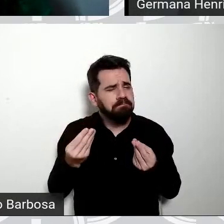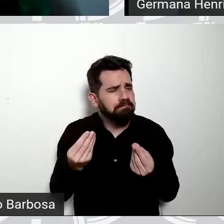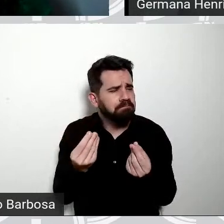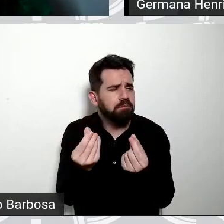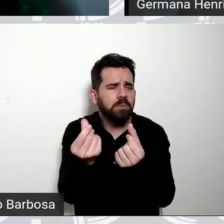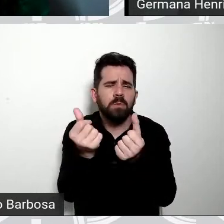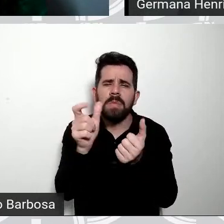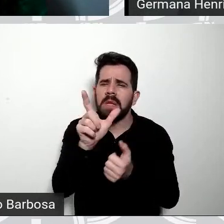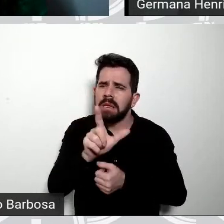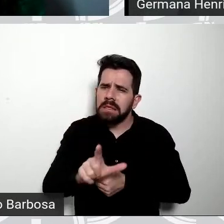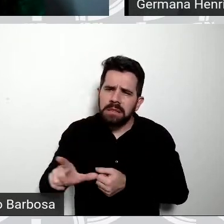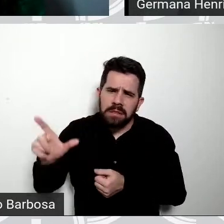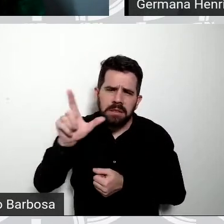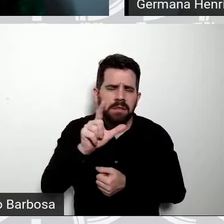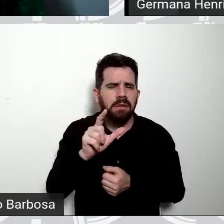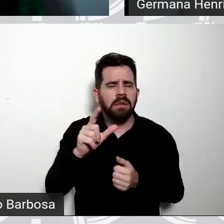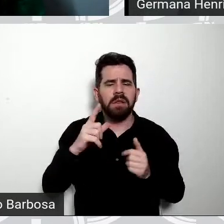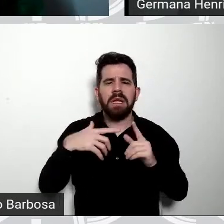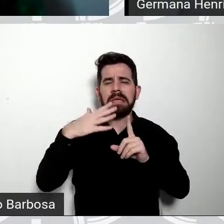de uma acuidade estética